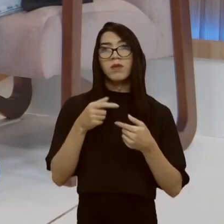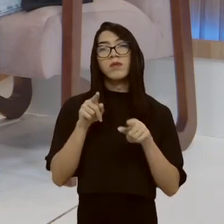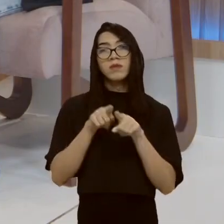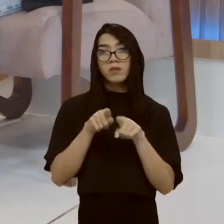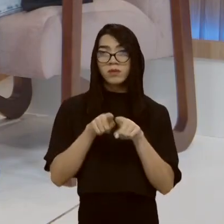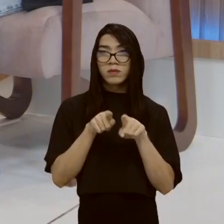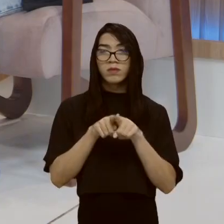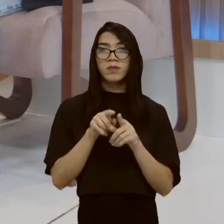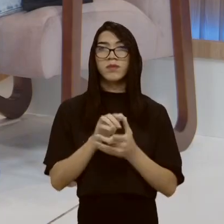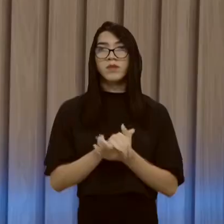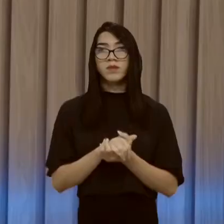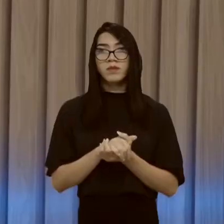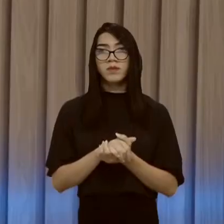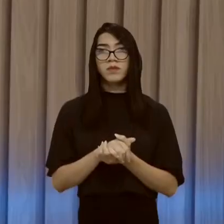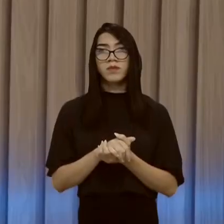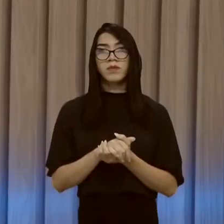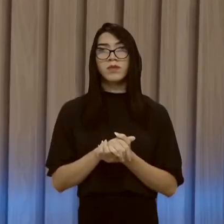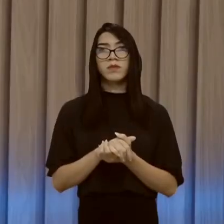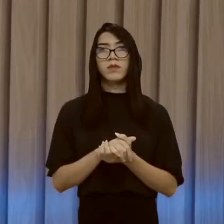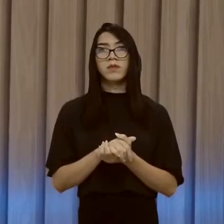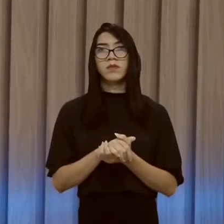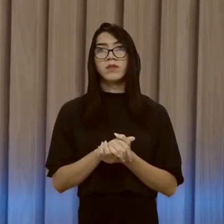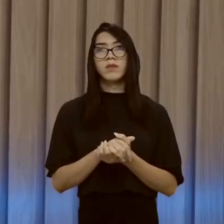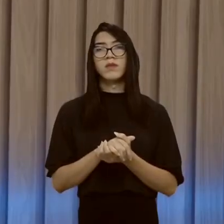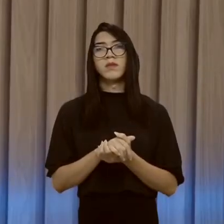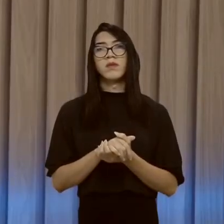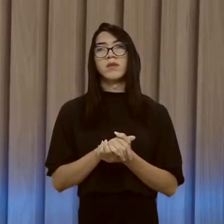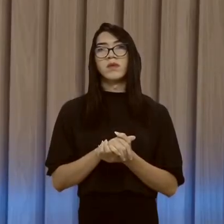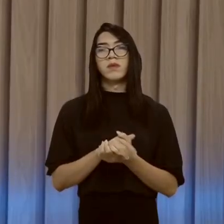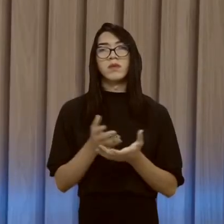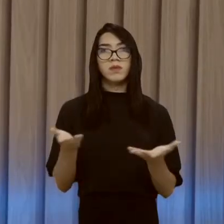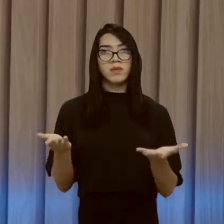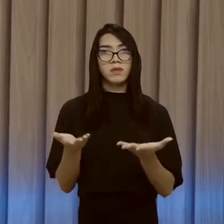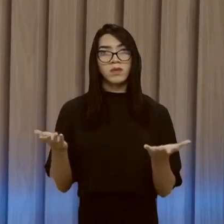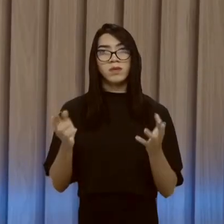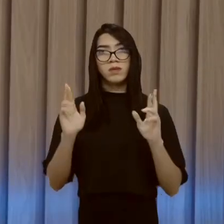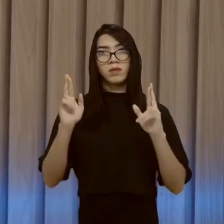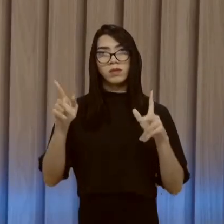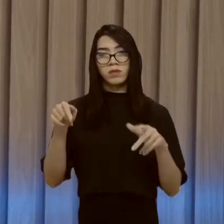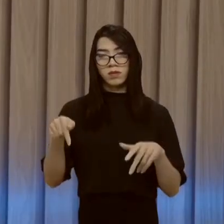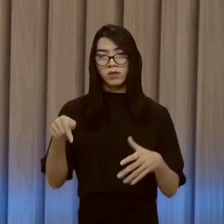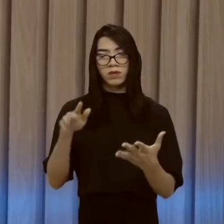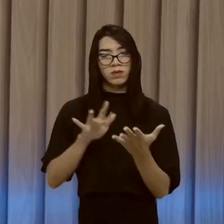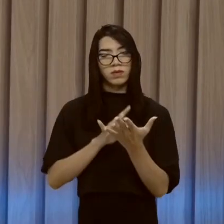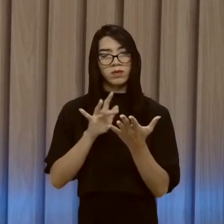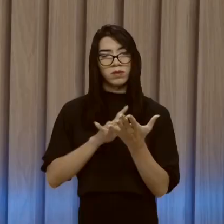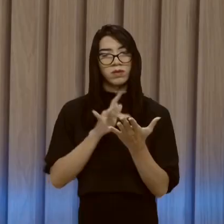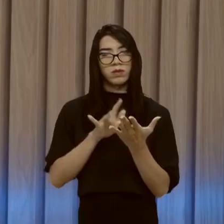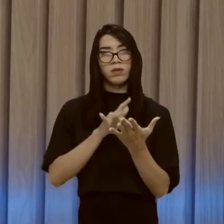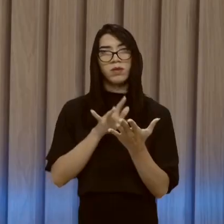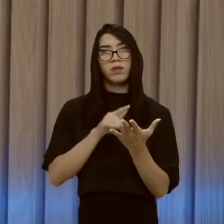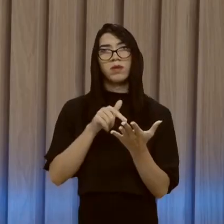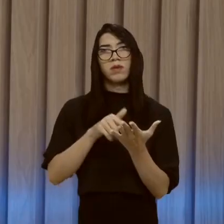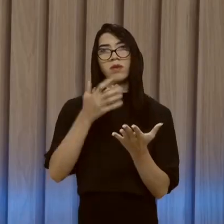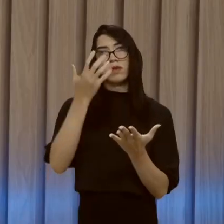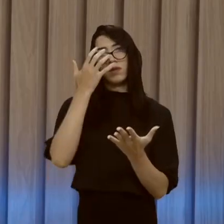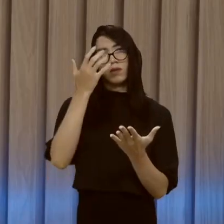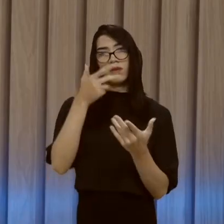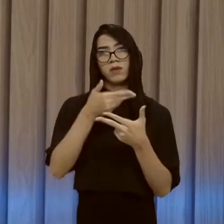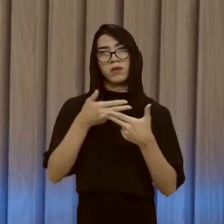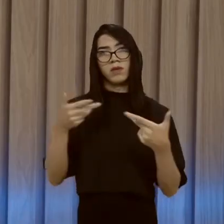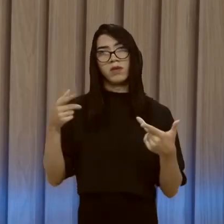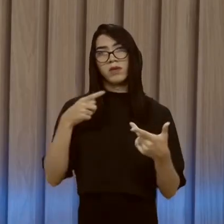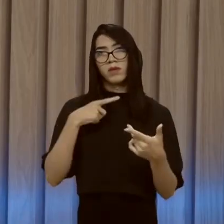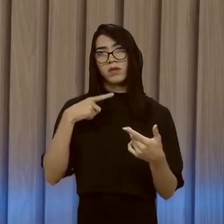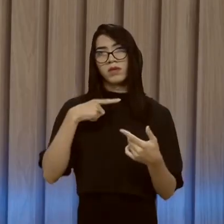ali com estímulos intensos de telas, de redes sociais, que o cérebro dessa criança, desse adolescente, não está preparado para